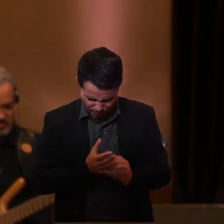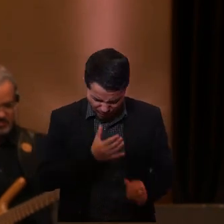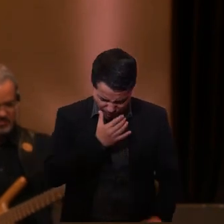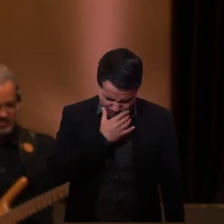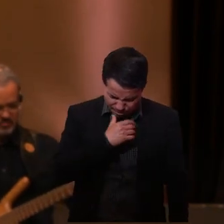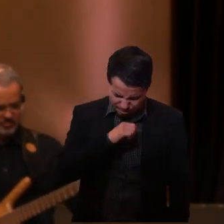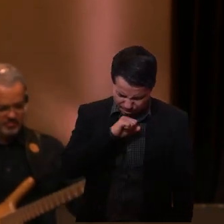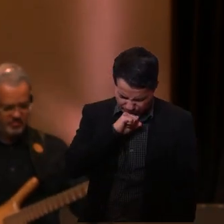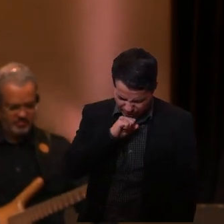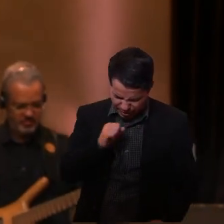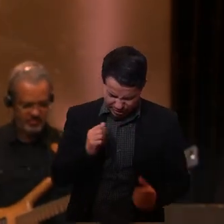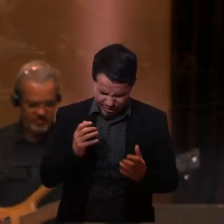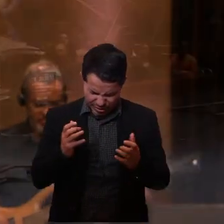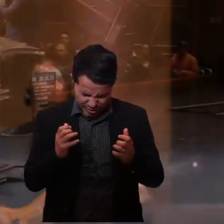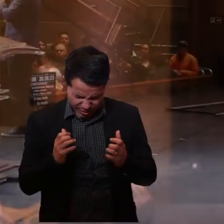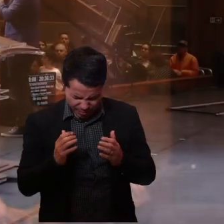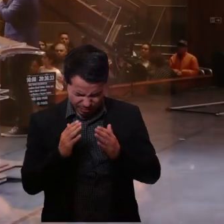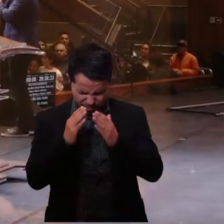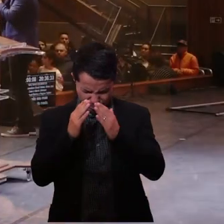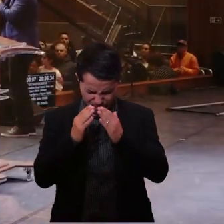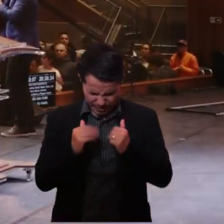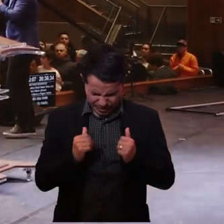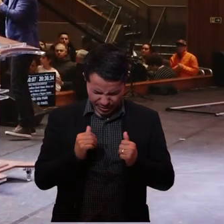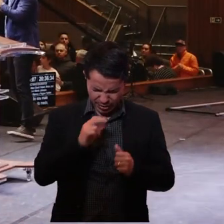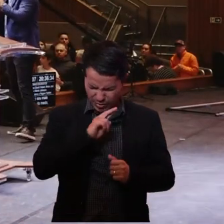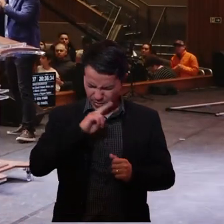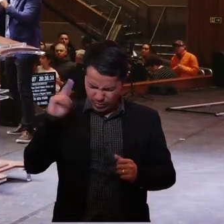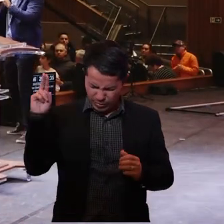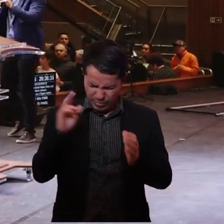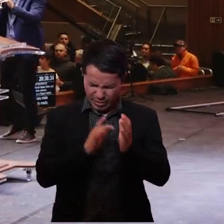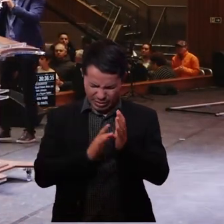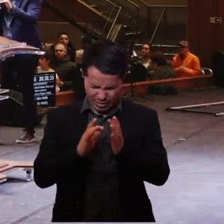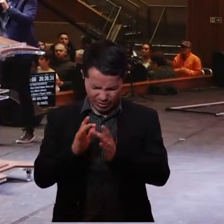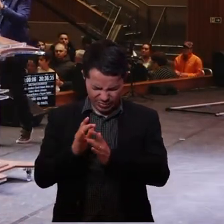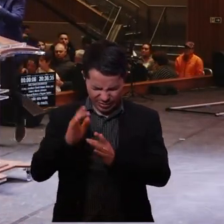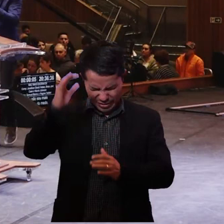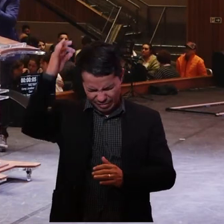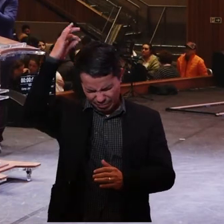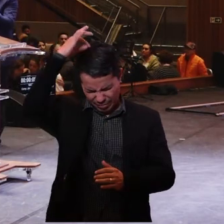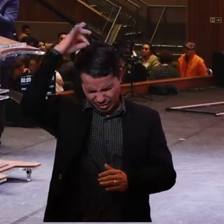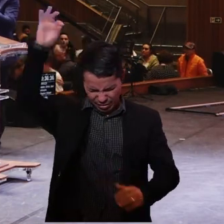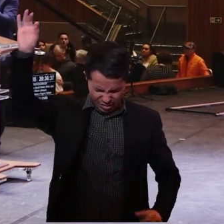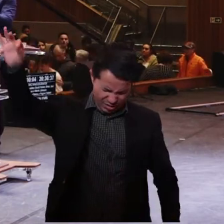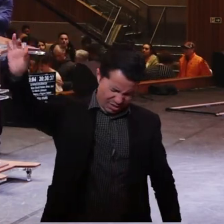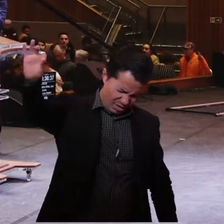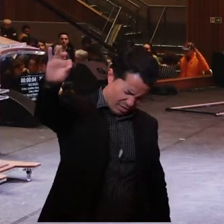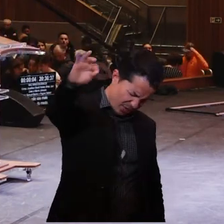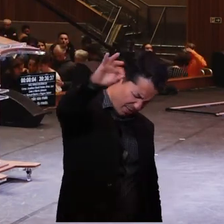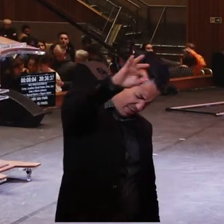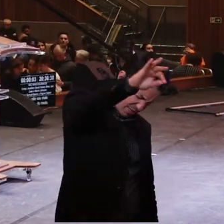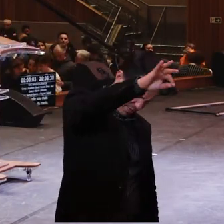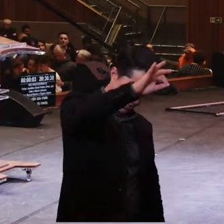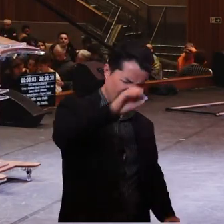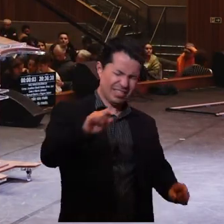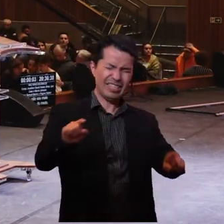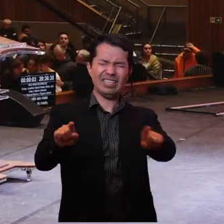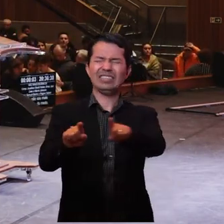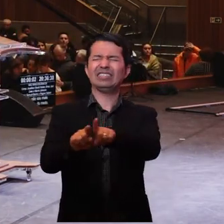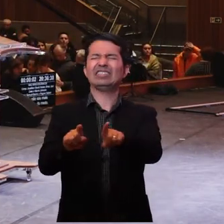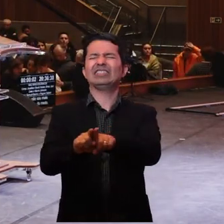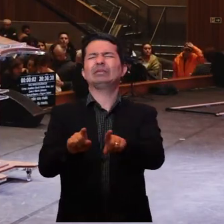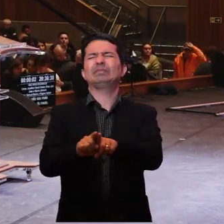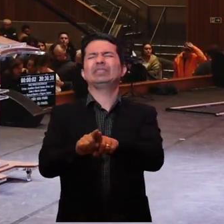nome de Jesus, que o Espírito Santo seja derramado agora neste lugar, e que Ele produza